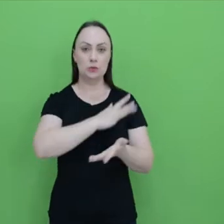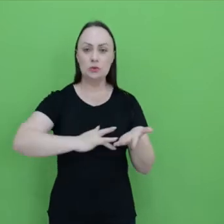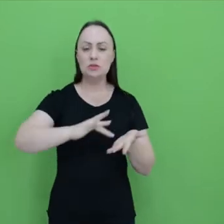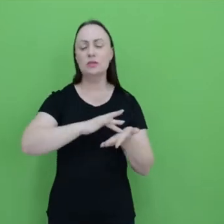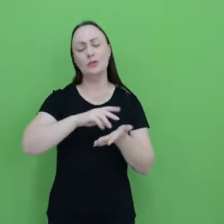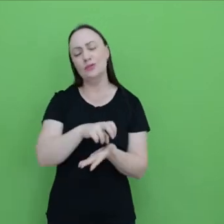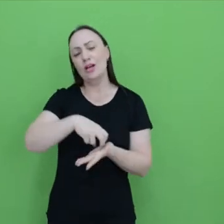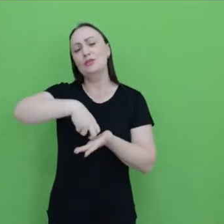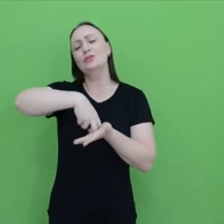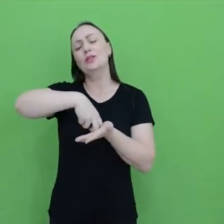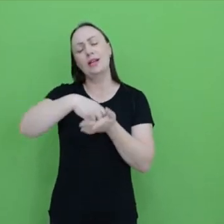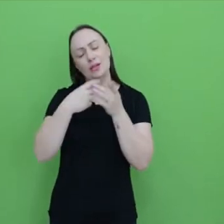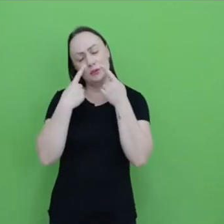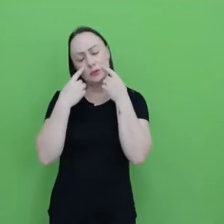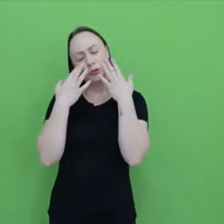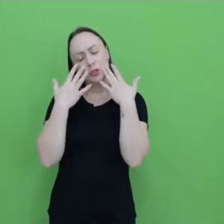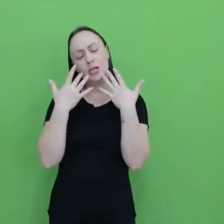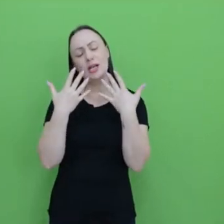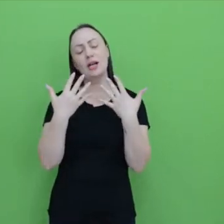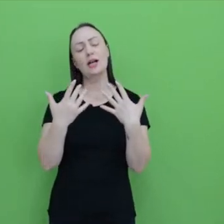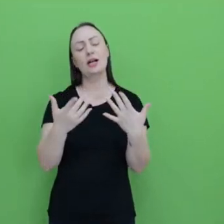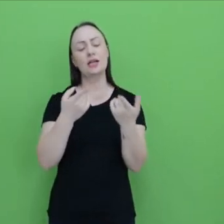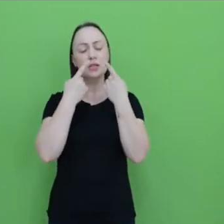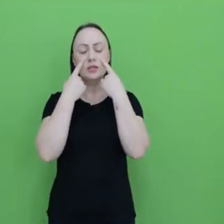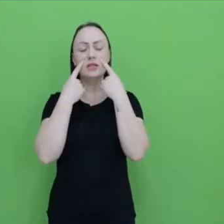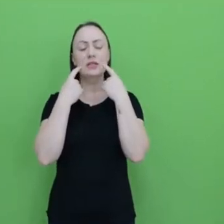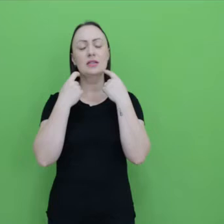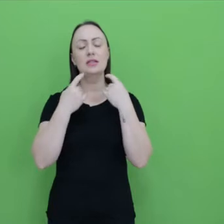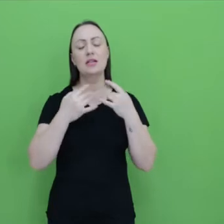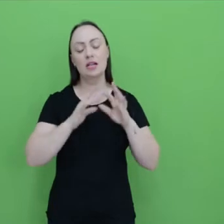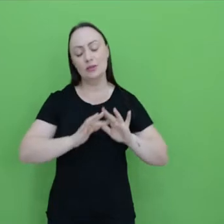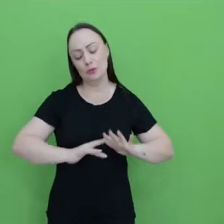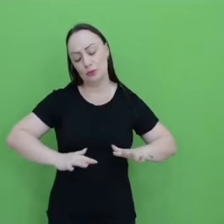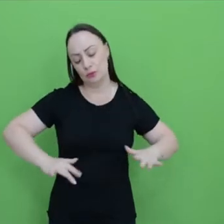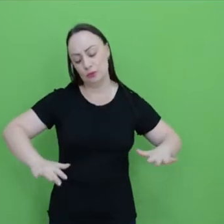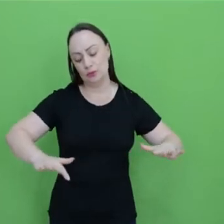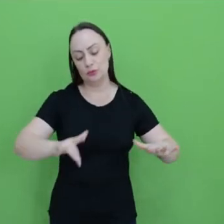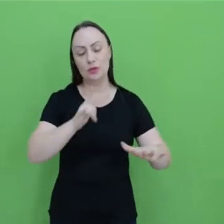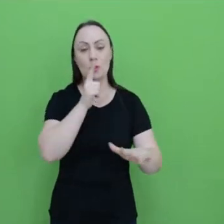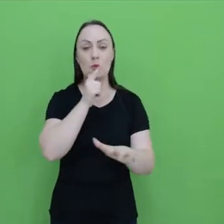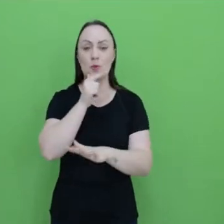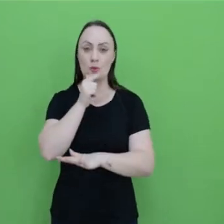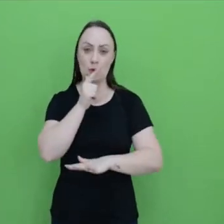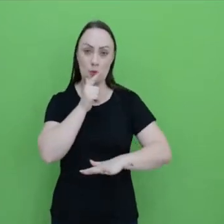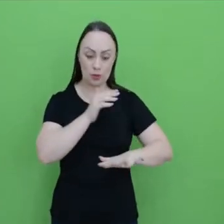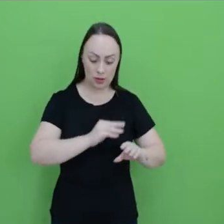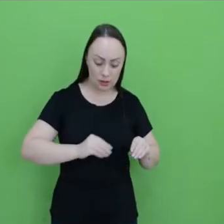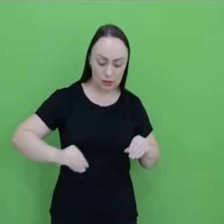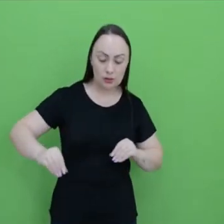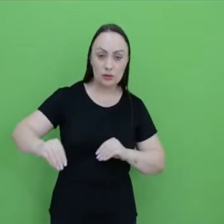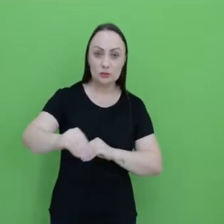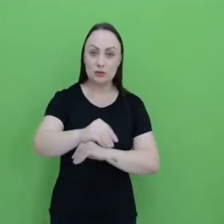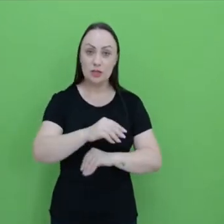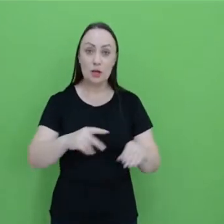ciganos se ajoelharam e choraram, e as suas lágrimas encharcaram aquele solo,